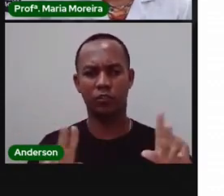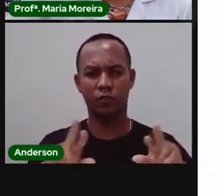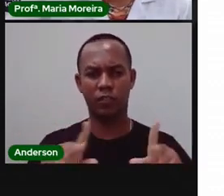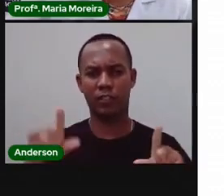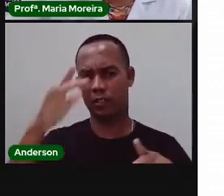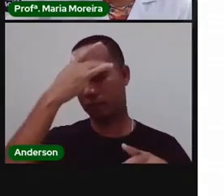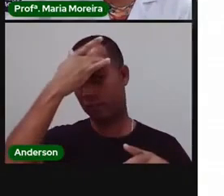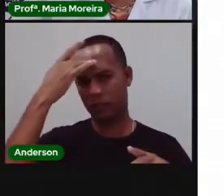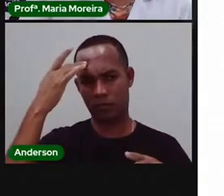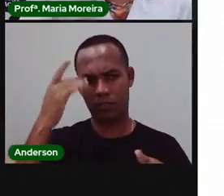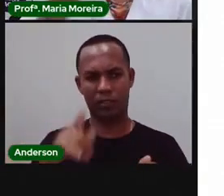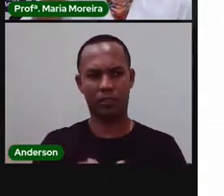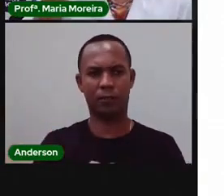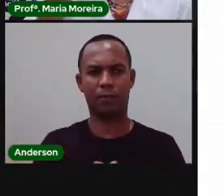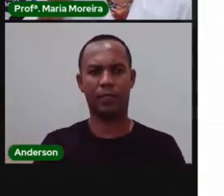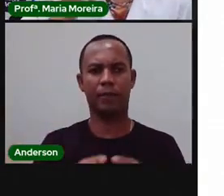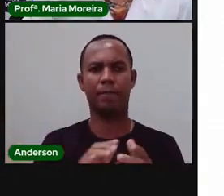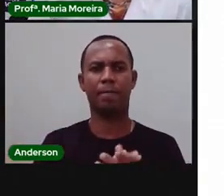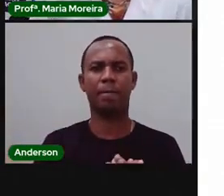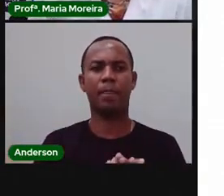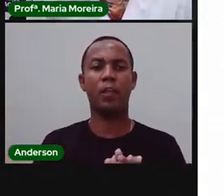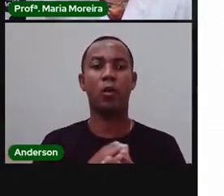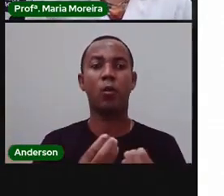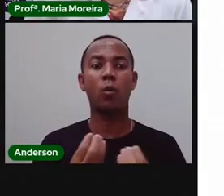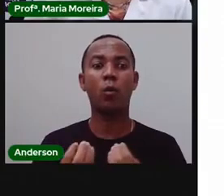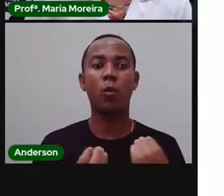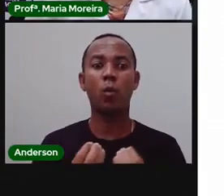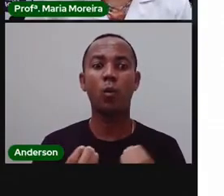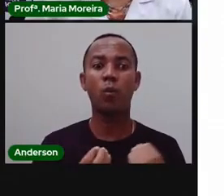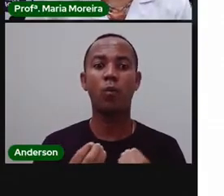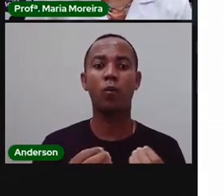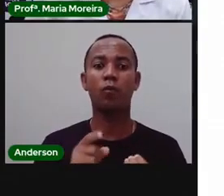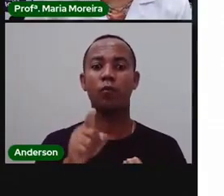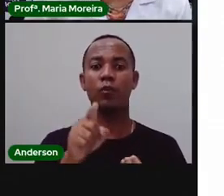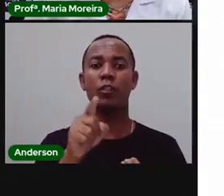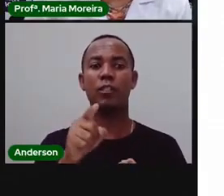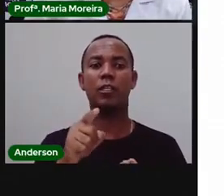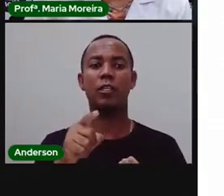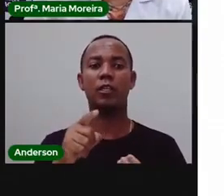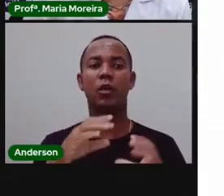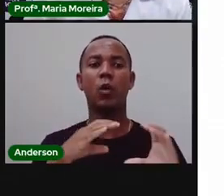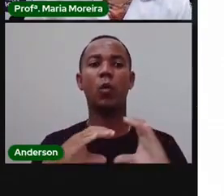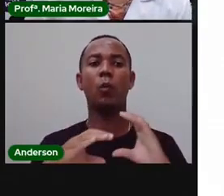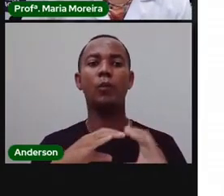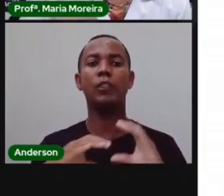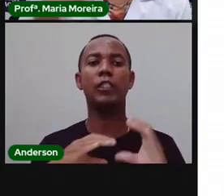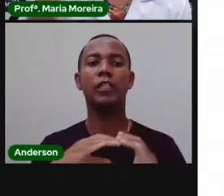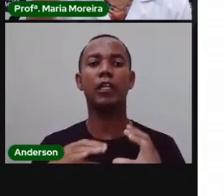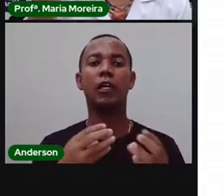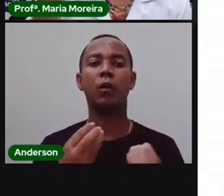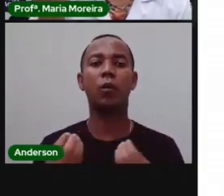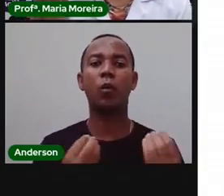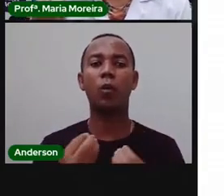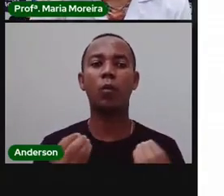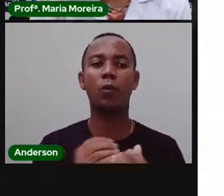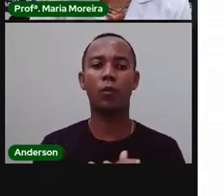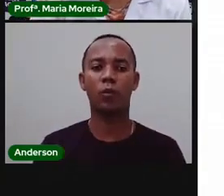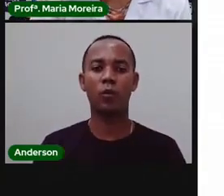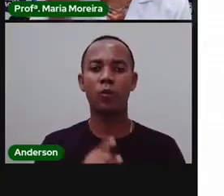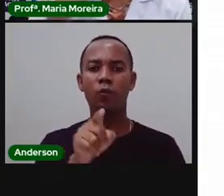pessoas. Bom, como que vocês se comunicam? Como que você